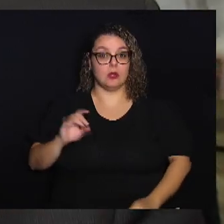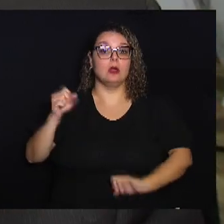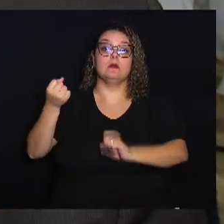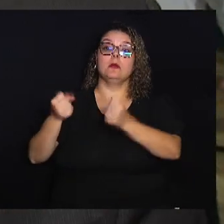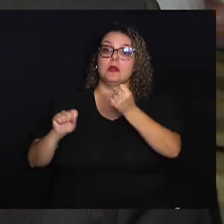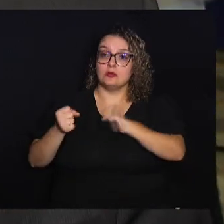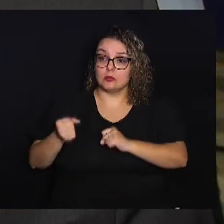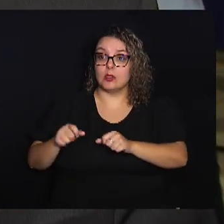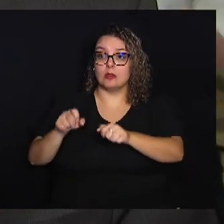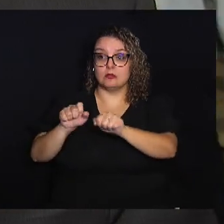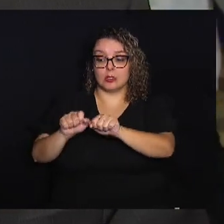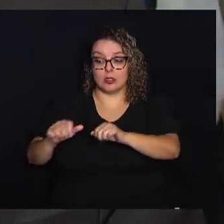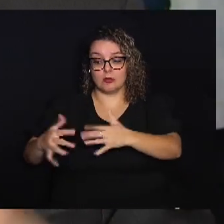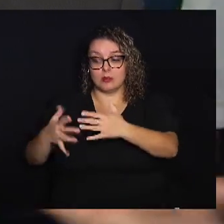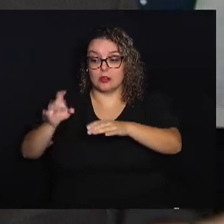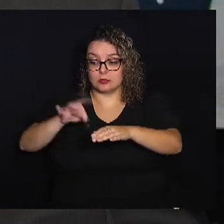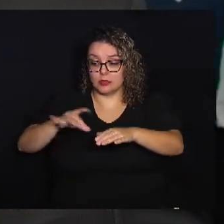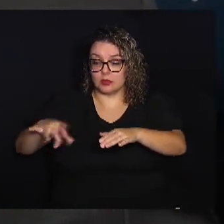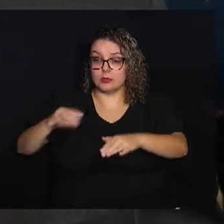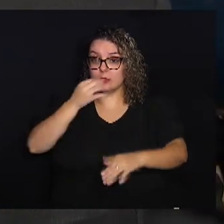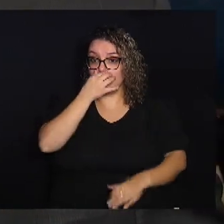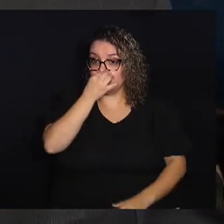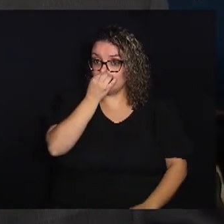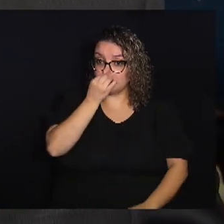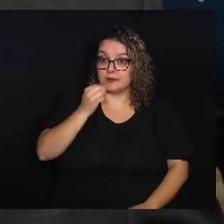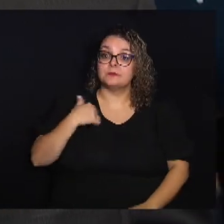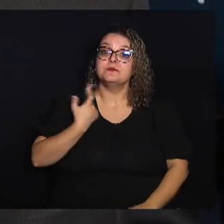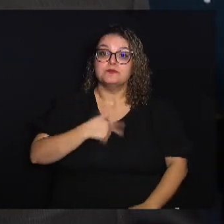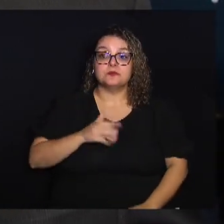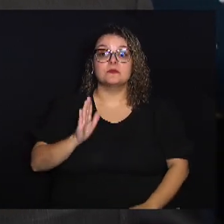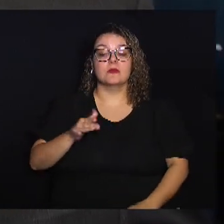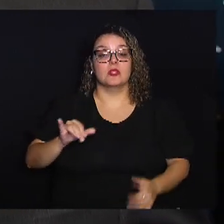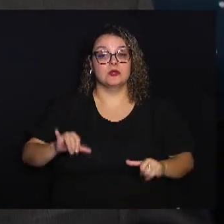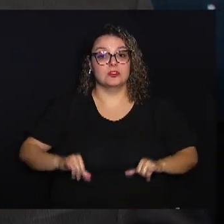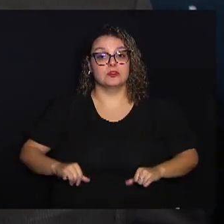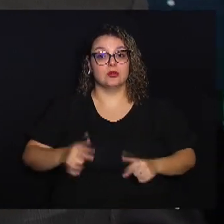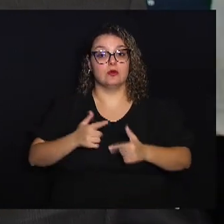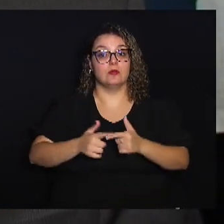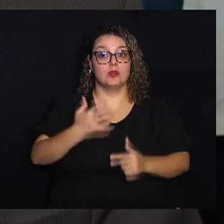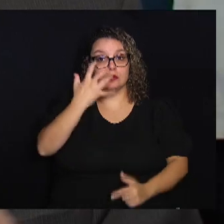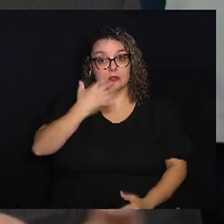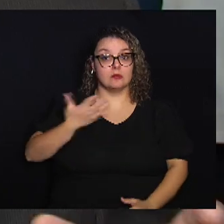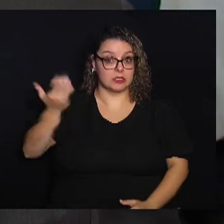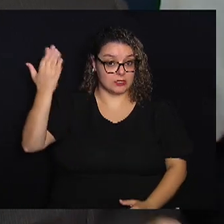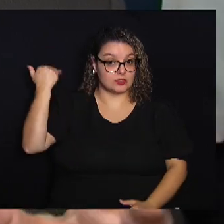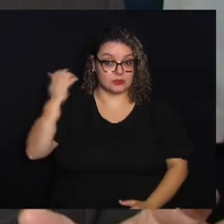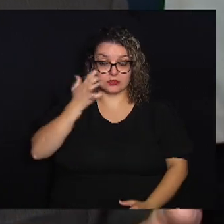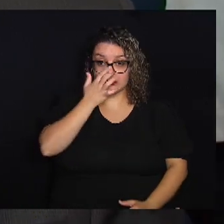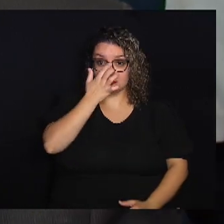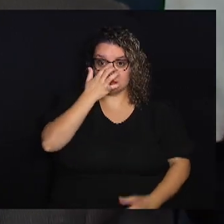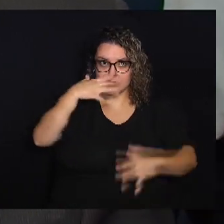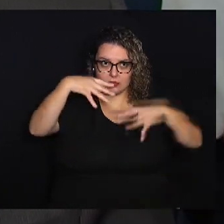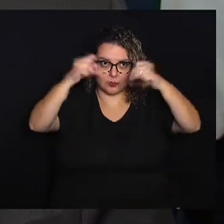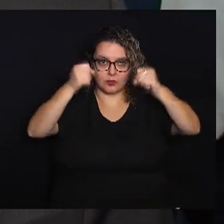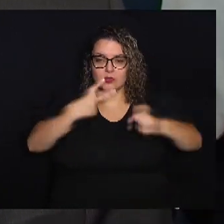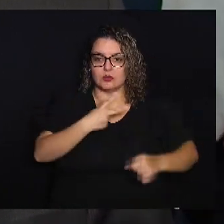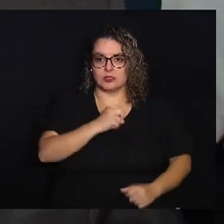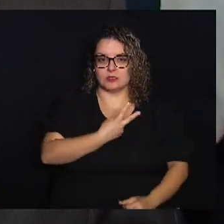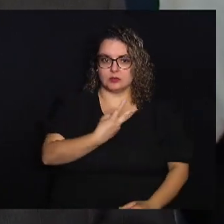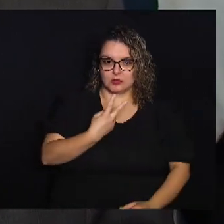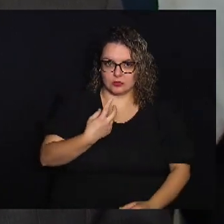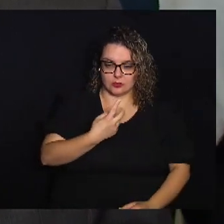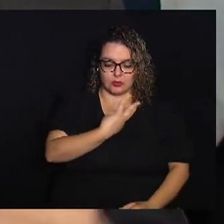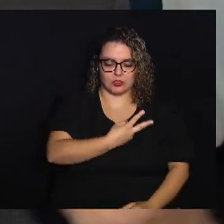para a agricultura. E nós já sofremos um problema sério na estiagem de 2014 e